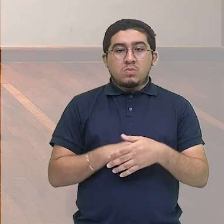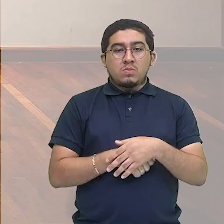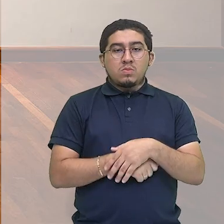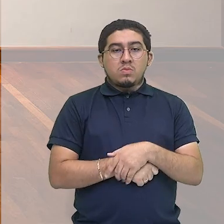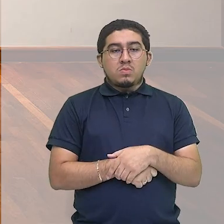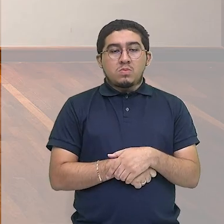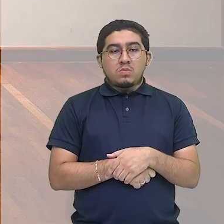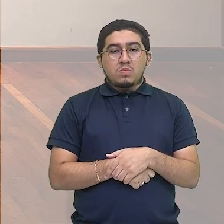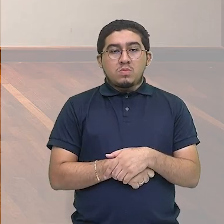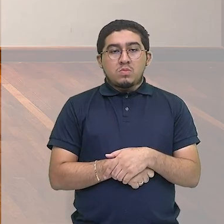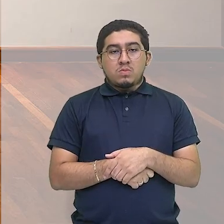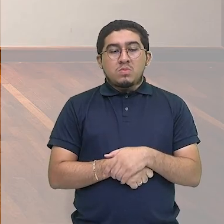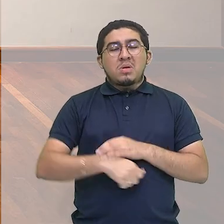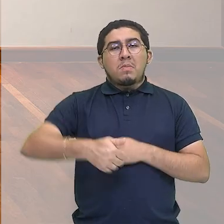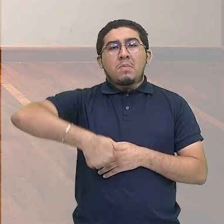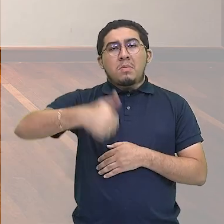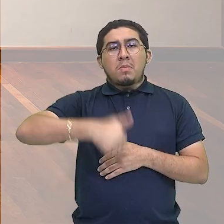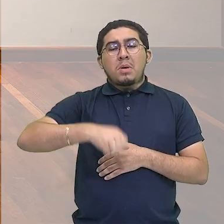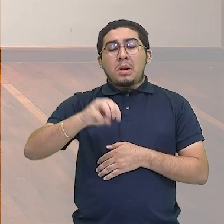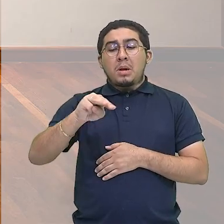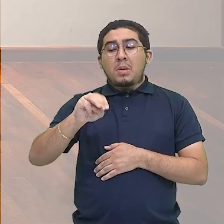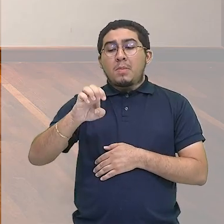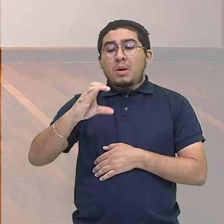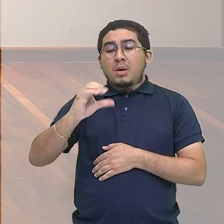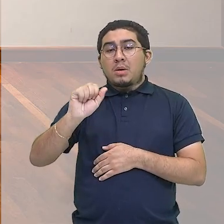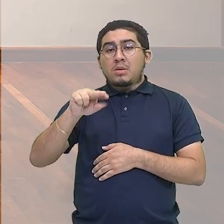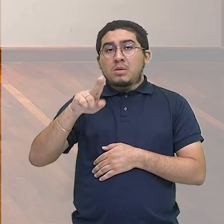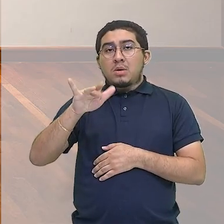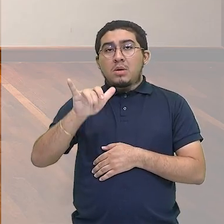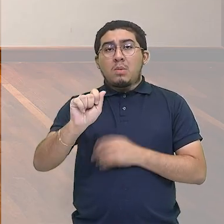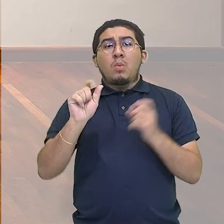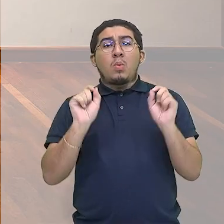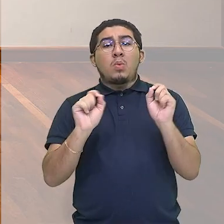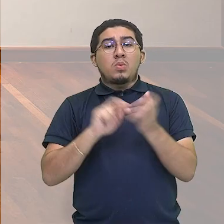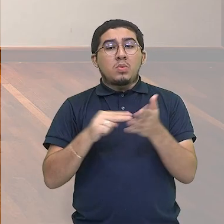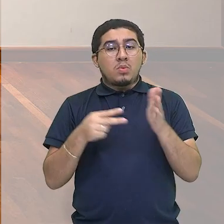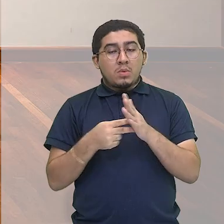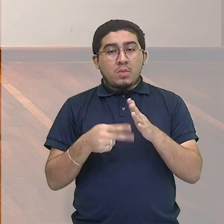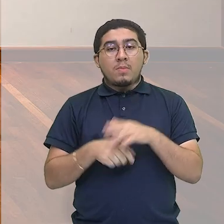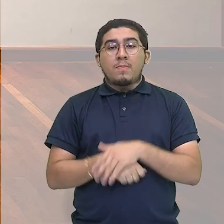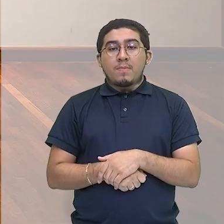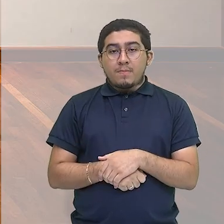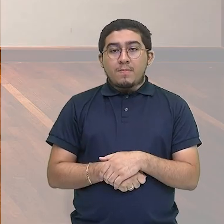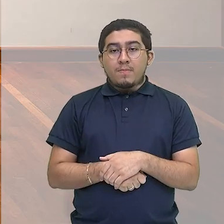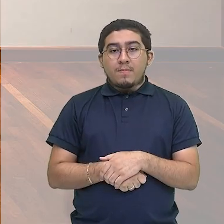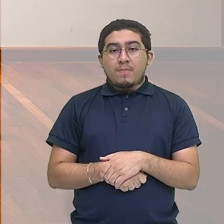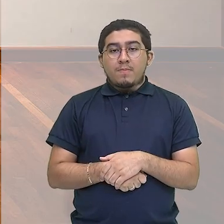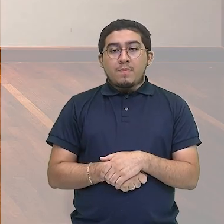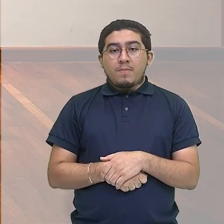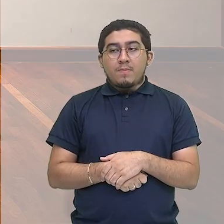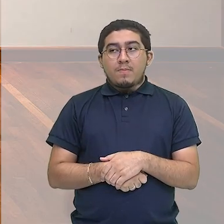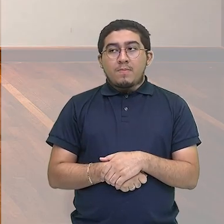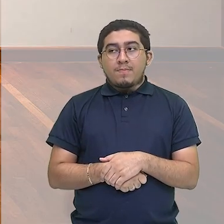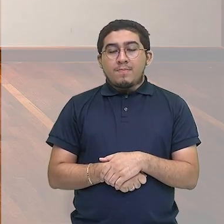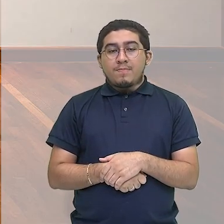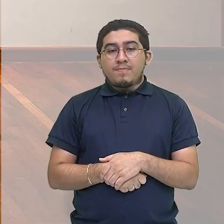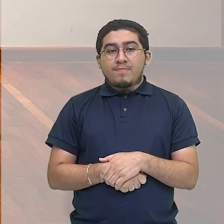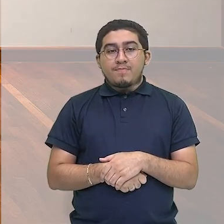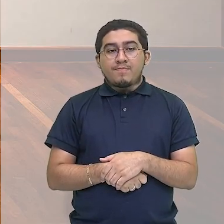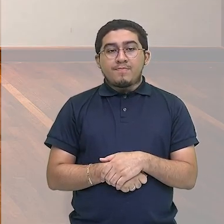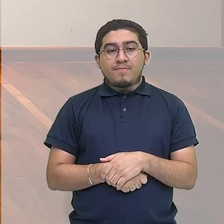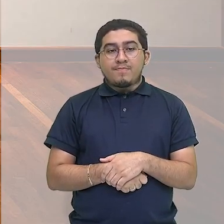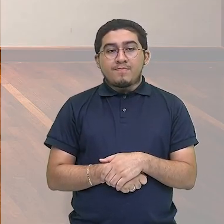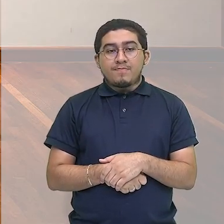solidariedade orgânica. O que é a solidariedade mecânica? Está presente, né, em